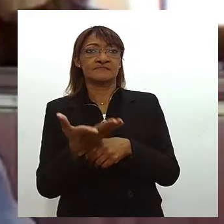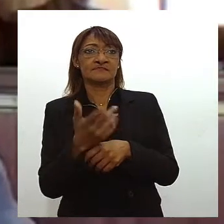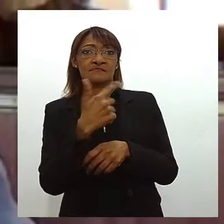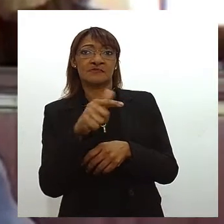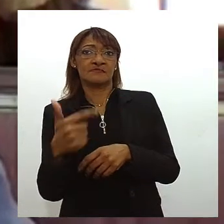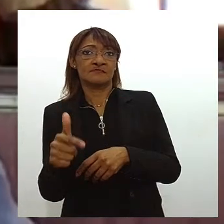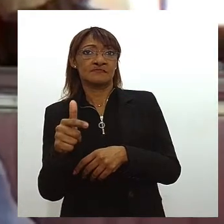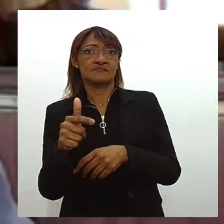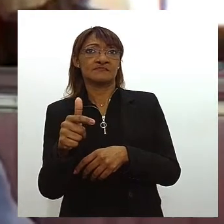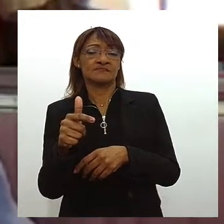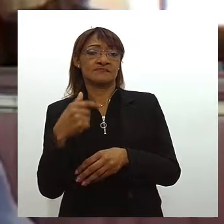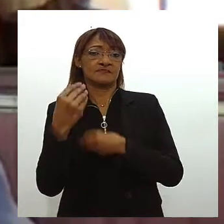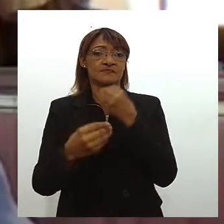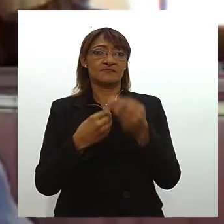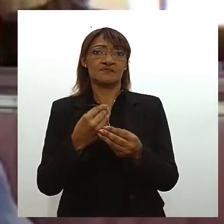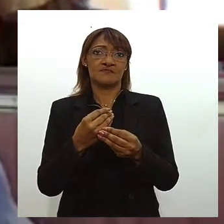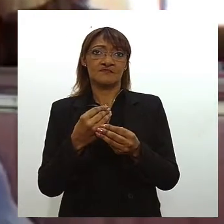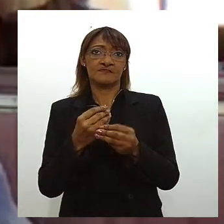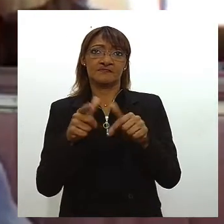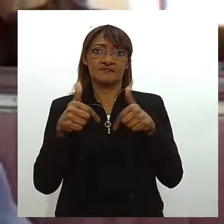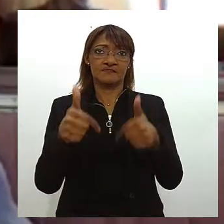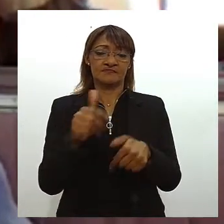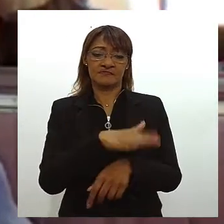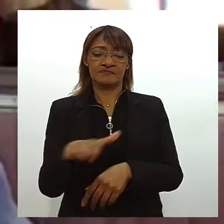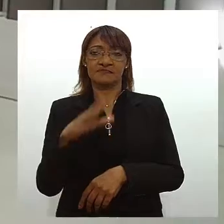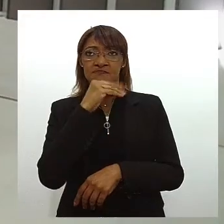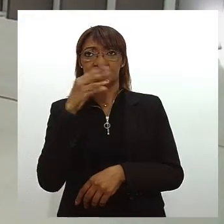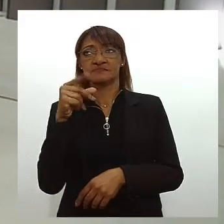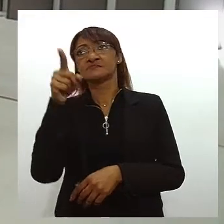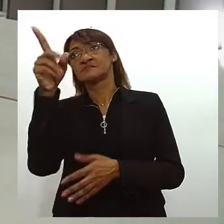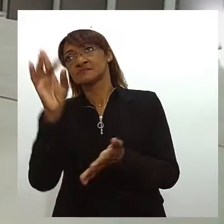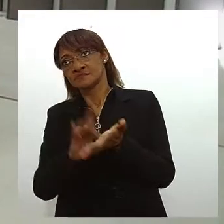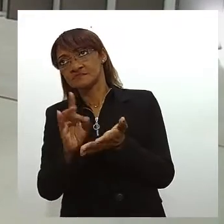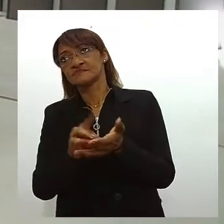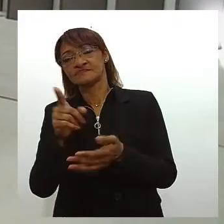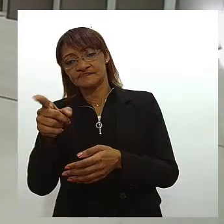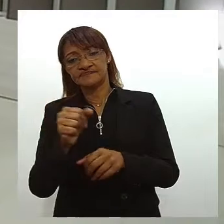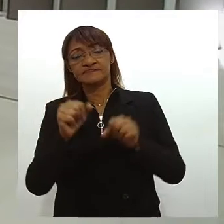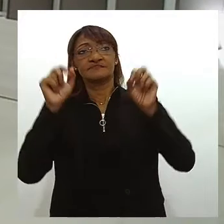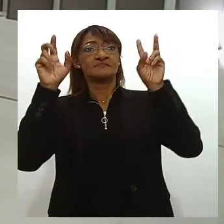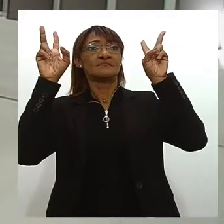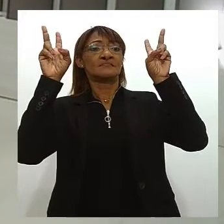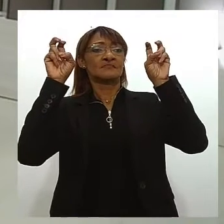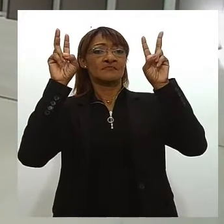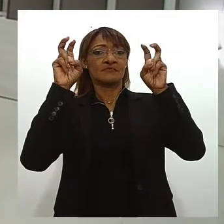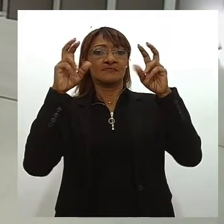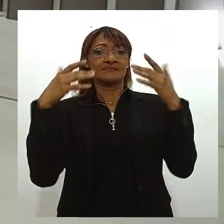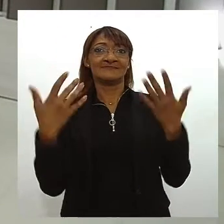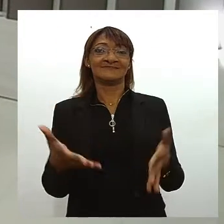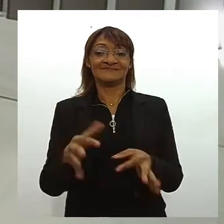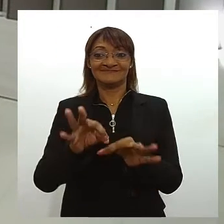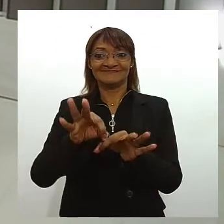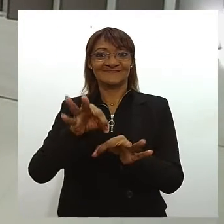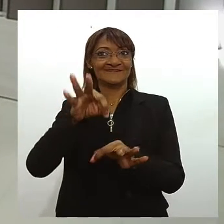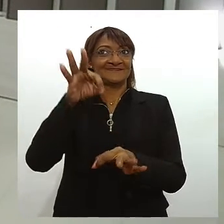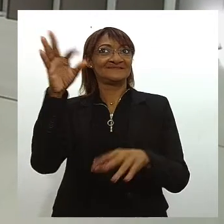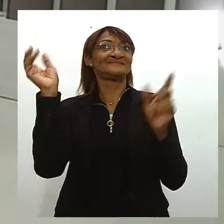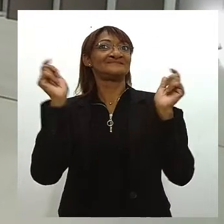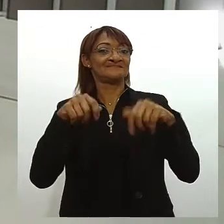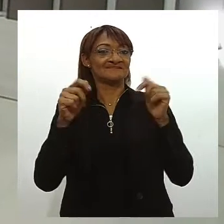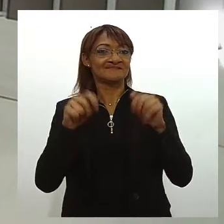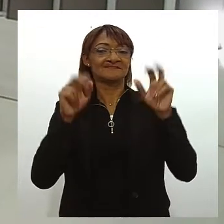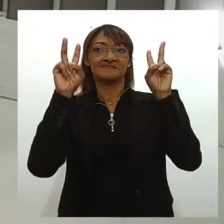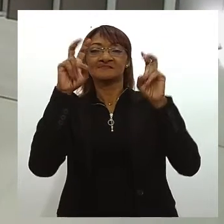sozinho, como é o caso das crianças e dos adolescentes. Verdade, a gente sabe que esse tema a gente levaria o jornal inteiro, né, porque é um tema